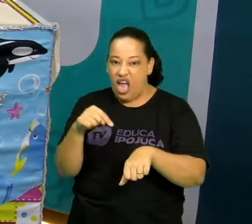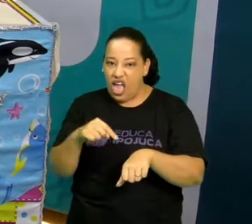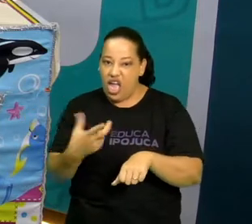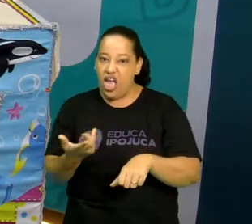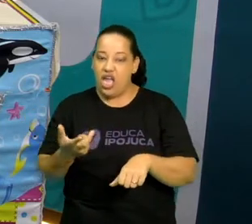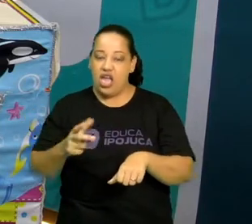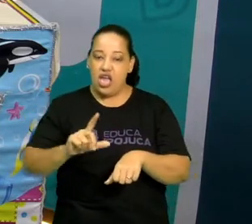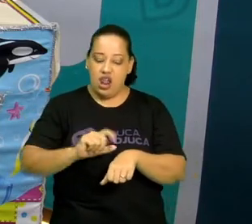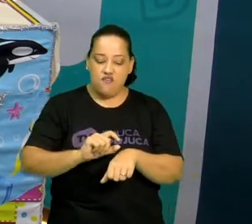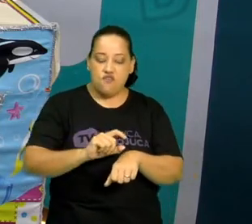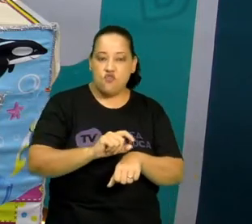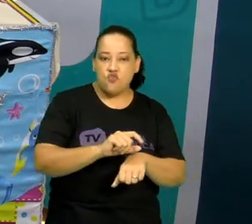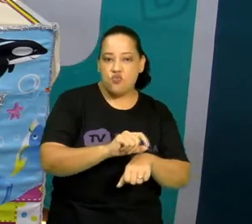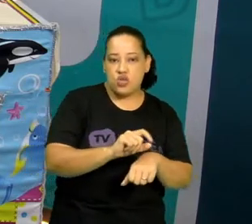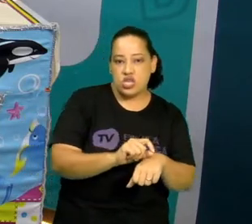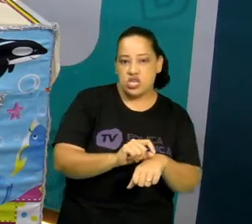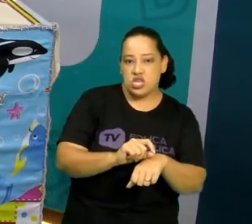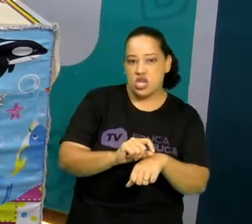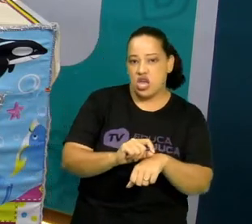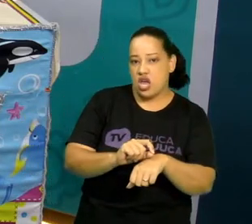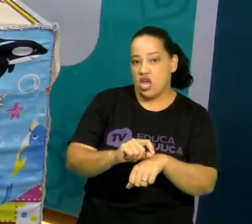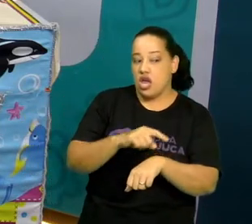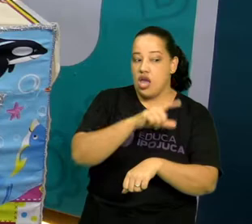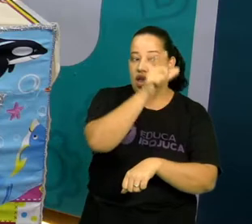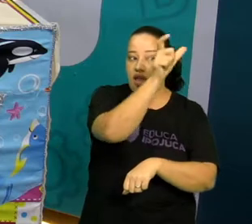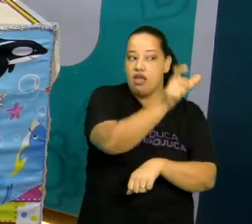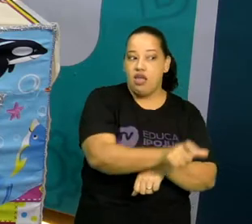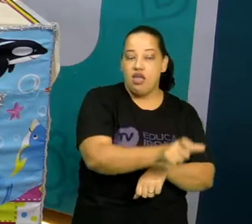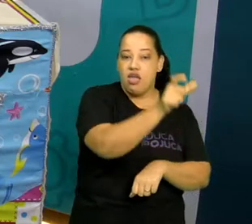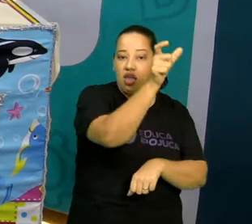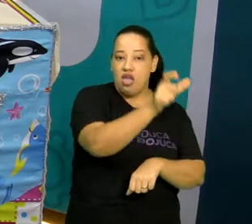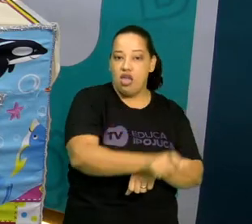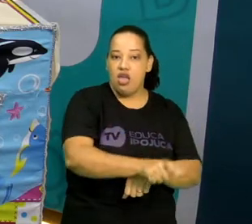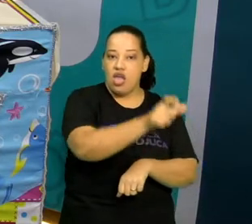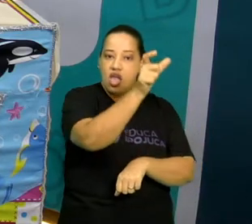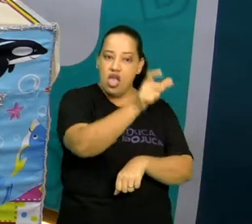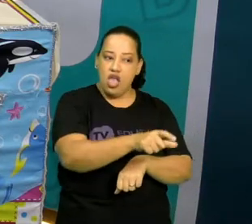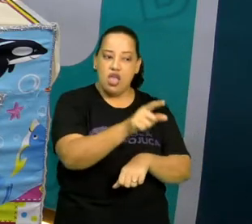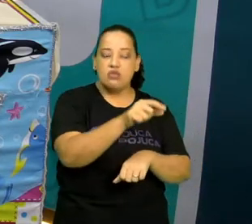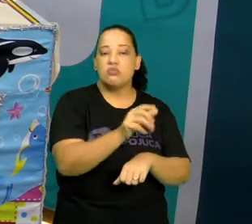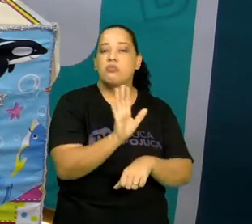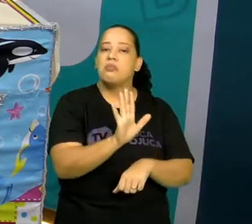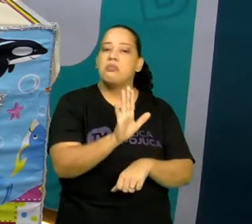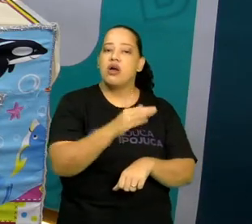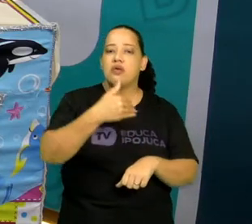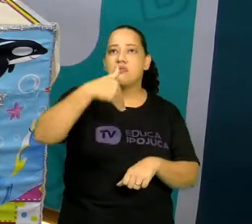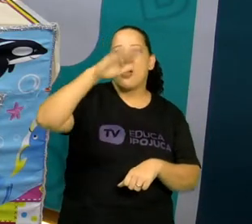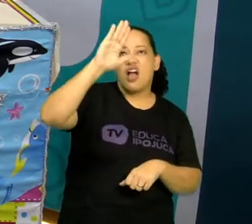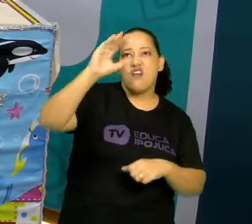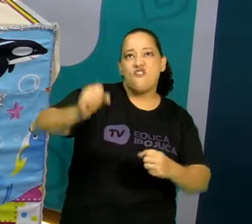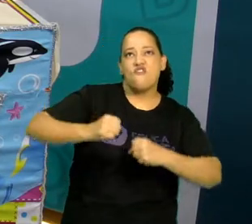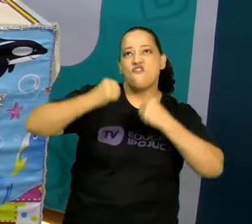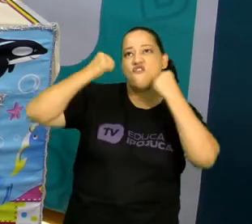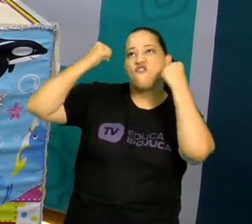não. Será que vai? Porque tem alguém que é mais forte que o homem. E quem será que é mais forte que o homem? A